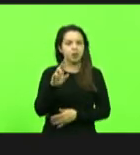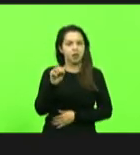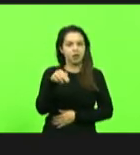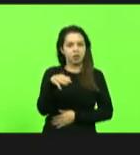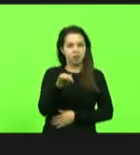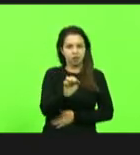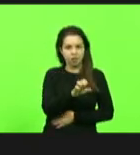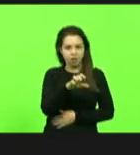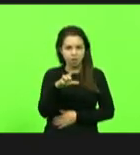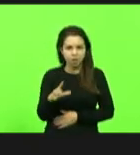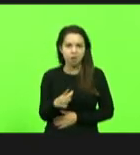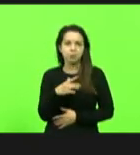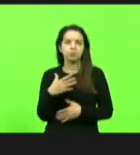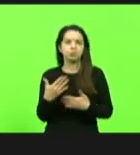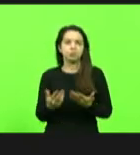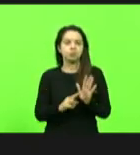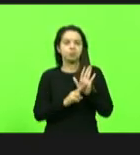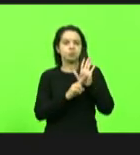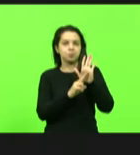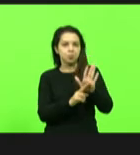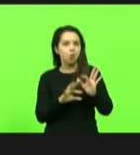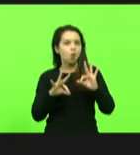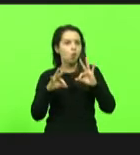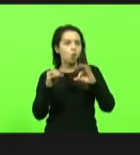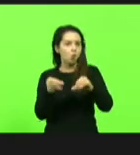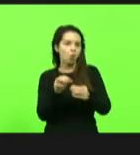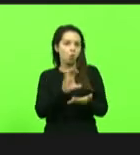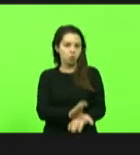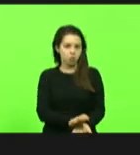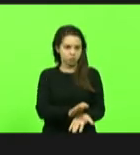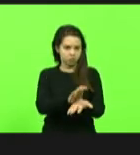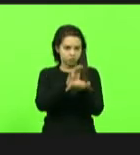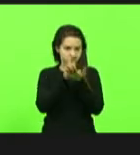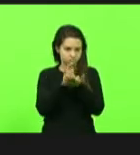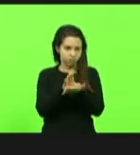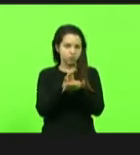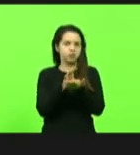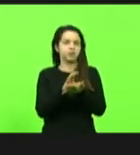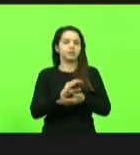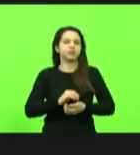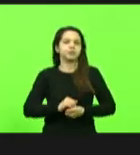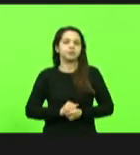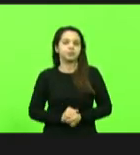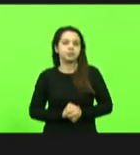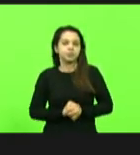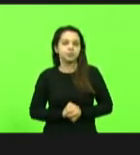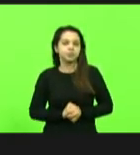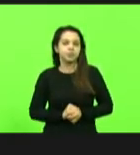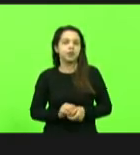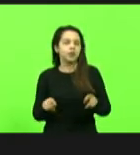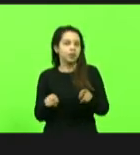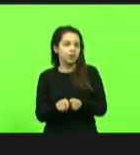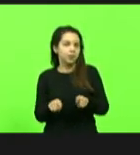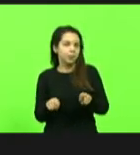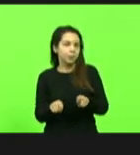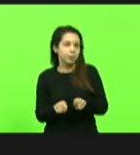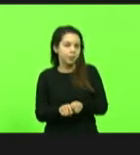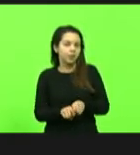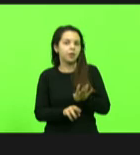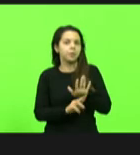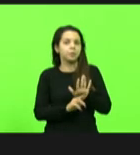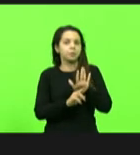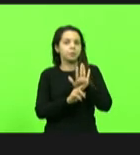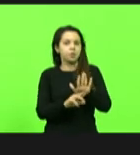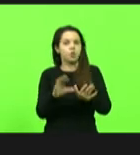conselheiros municipais, conselheiros estaduais e nacionais. E em nome do COEGEMAS,